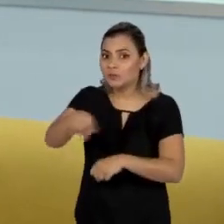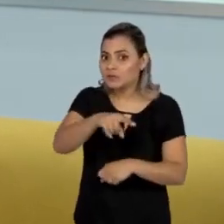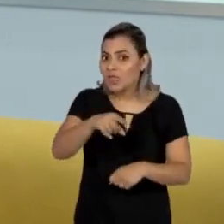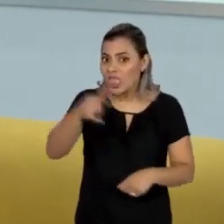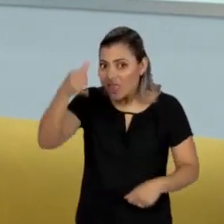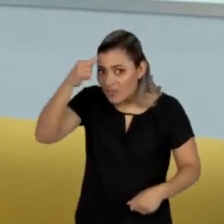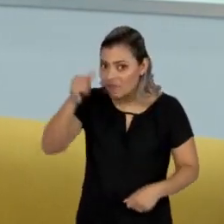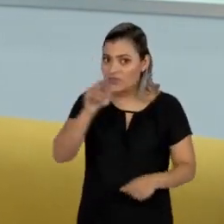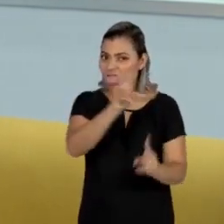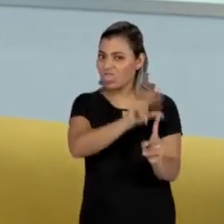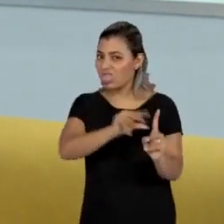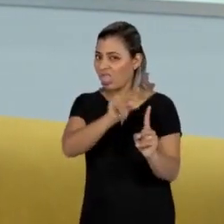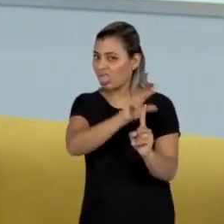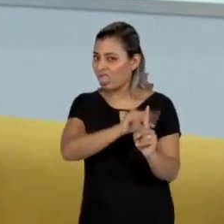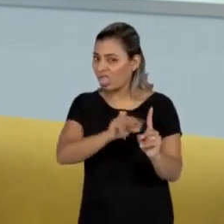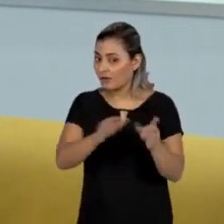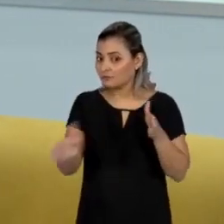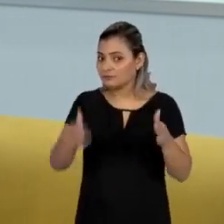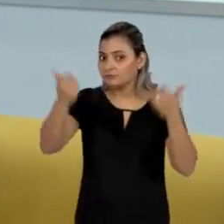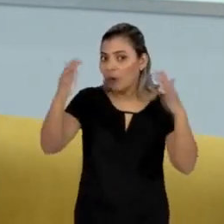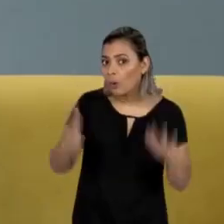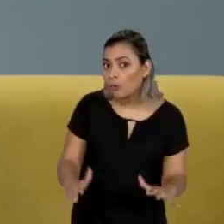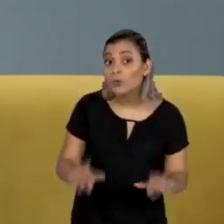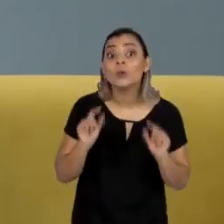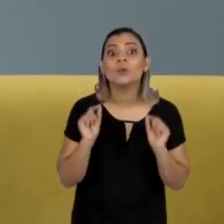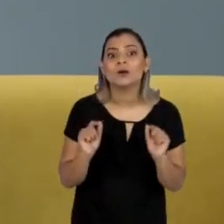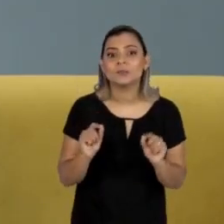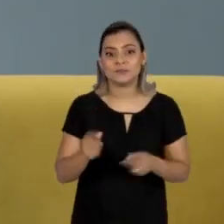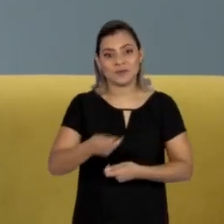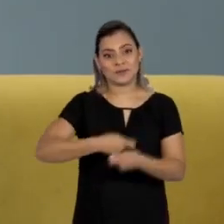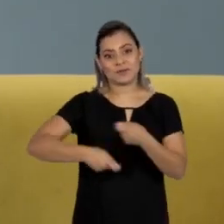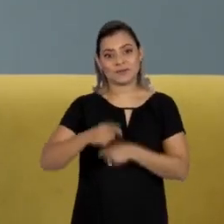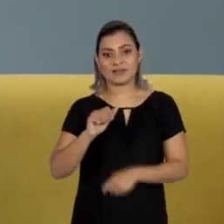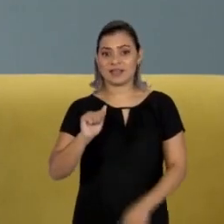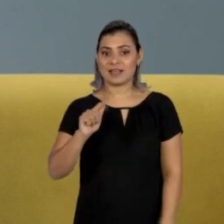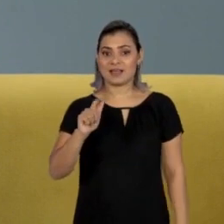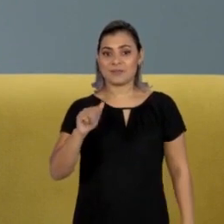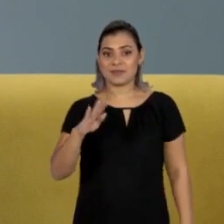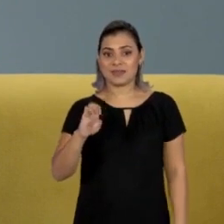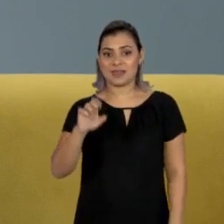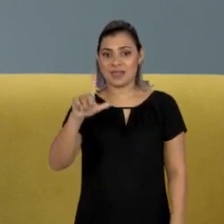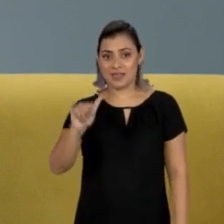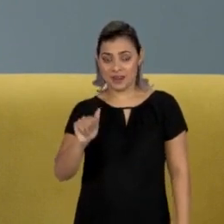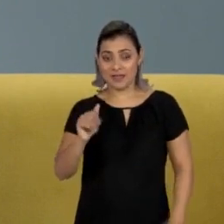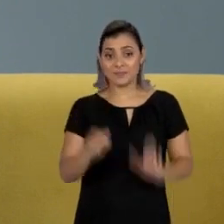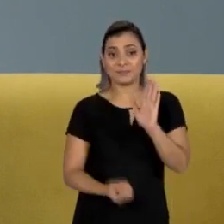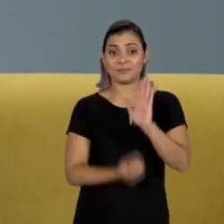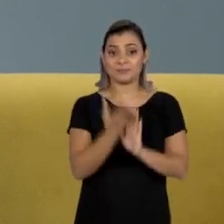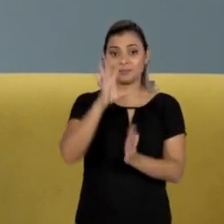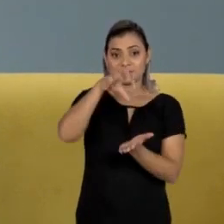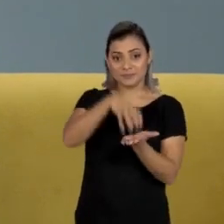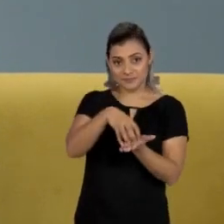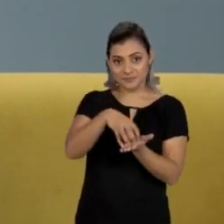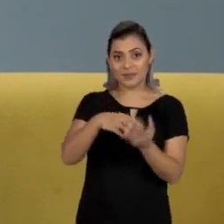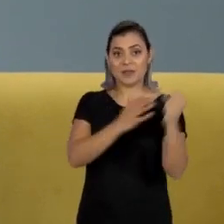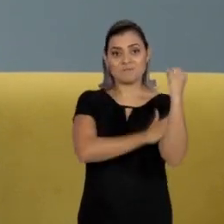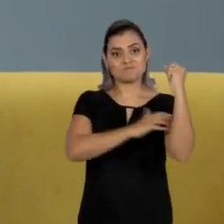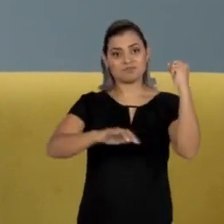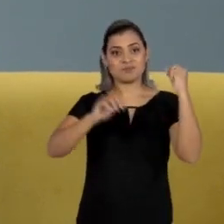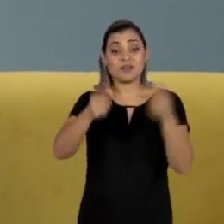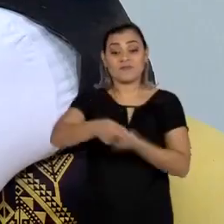cair em armadilhas durante a Black Friday é a economista Gabriela Chaves, que é fundadora da Nufront